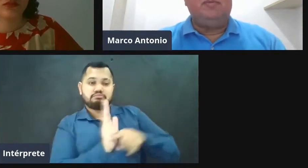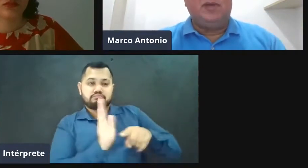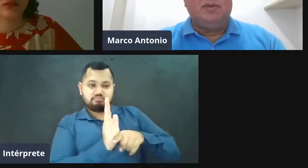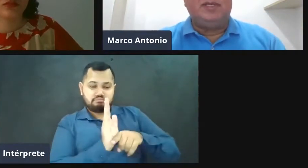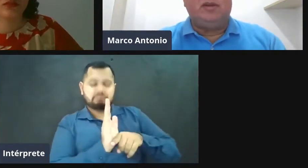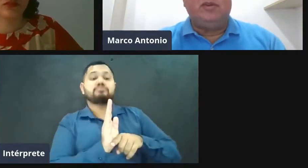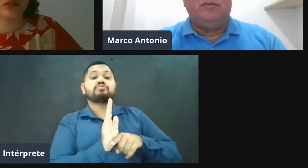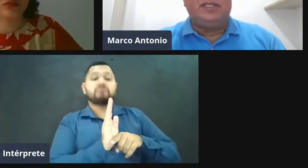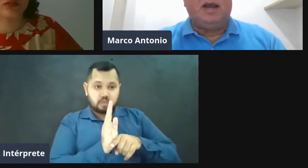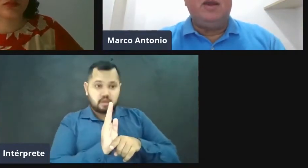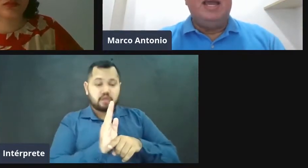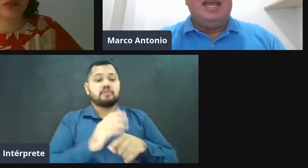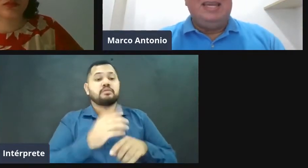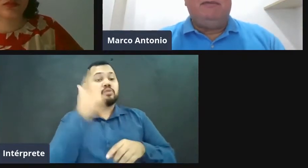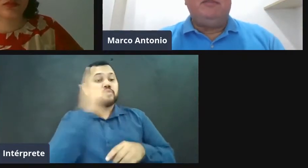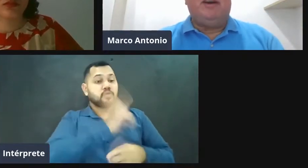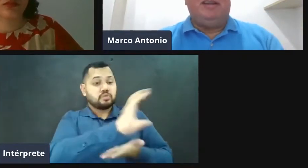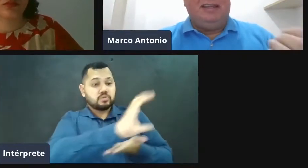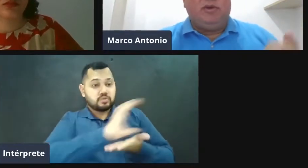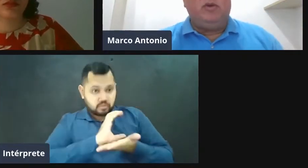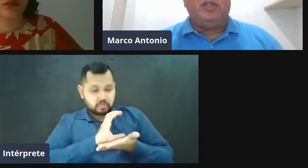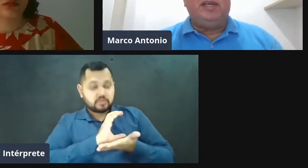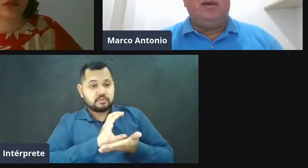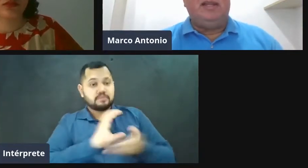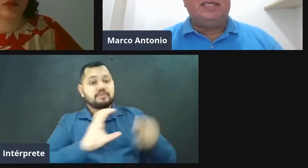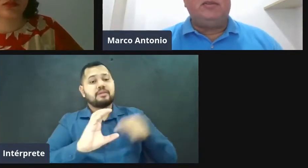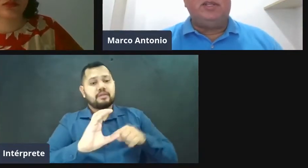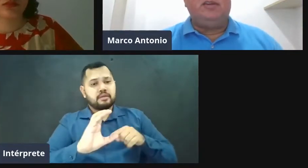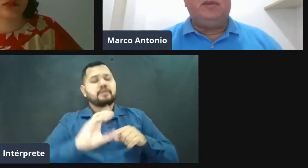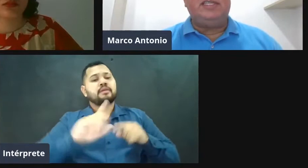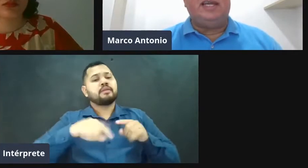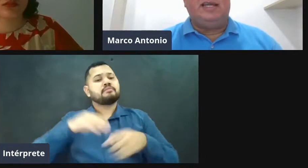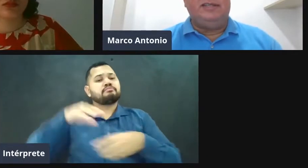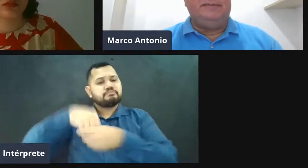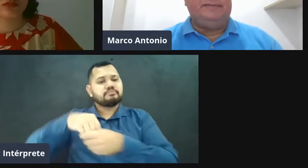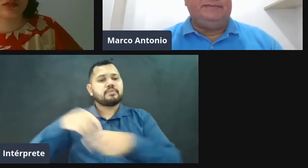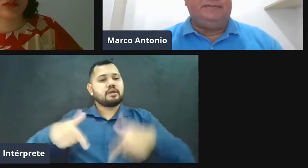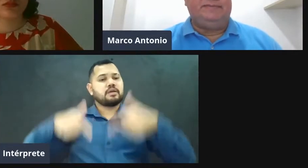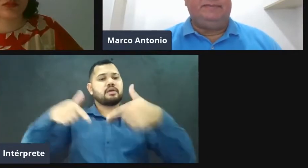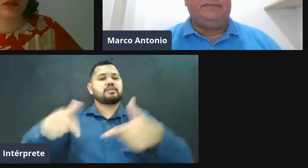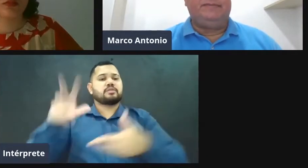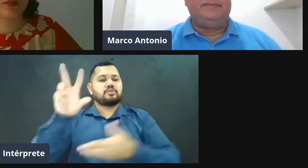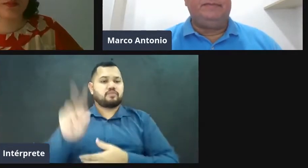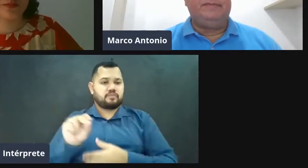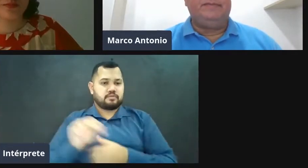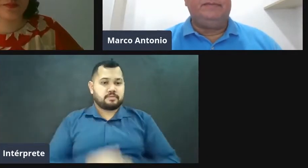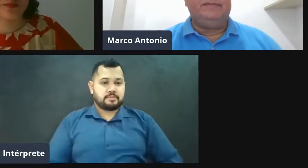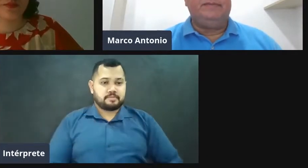esse recurso, principalmente de renúncia fiscal, e efetivar, introduzir ele nas ações da universidade.